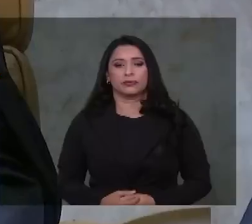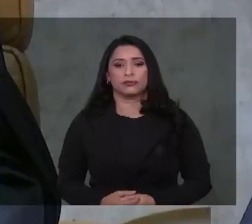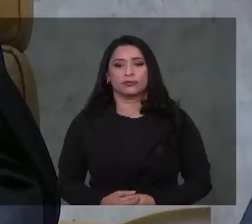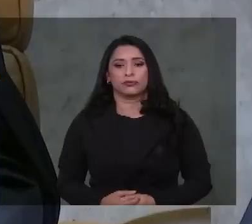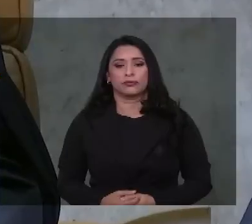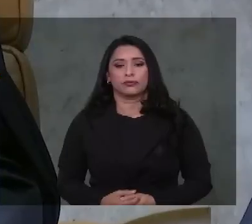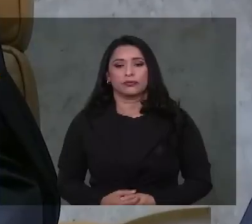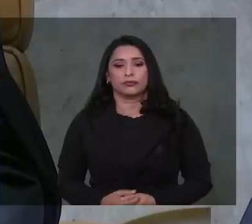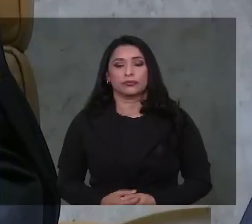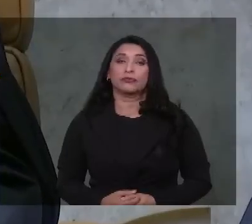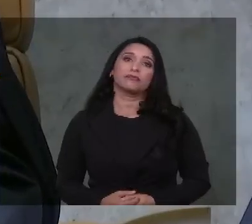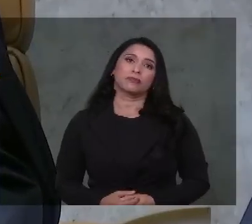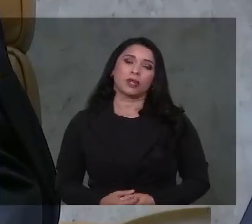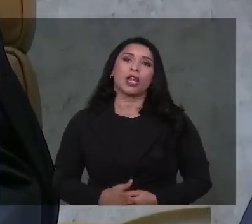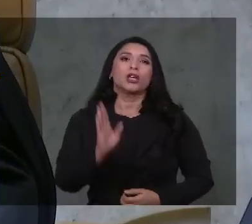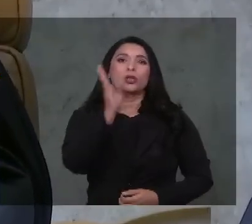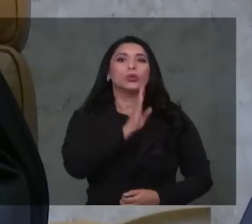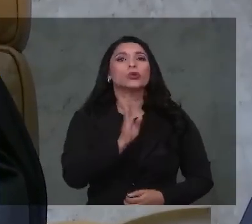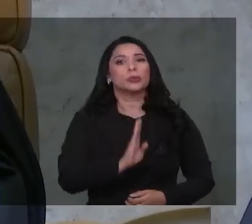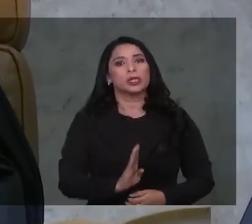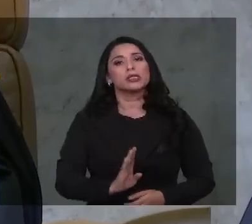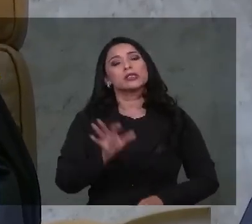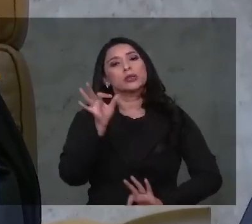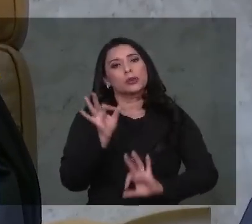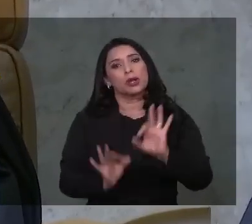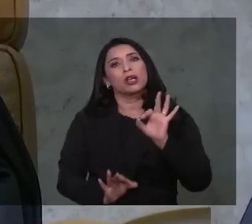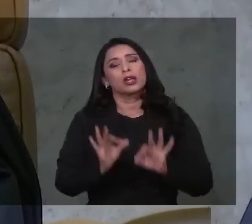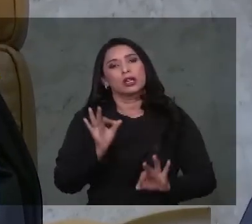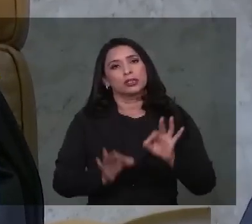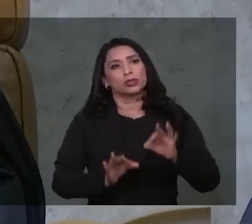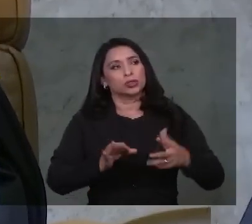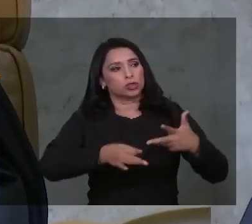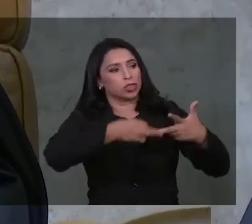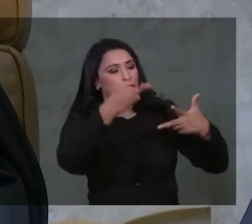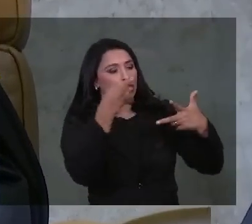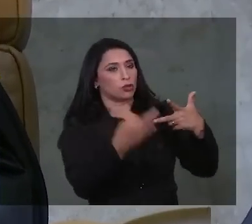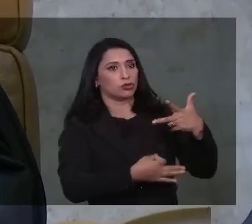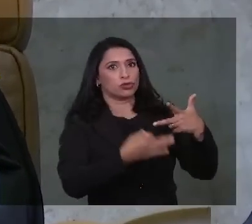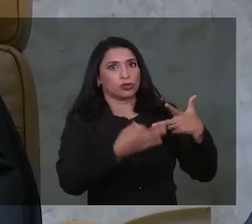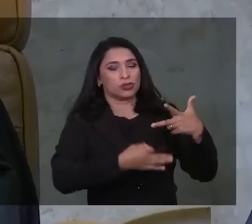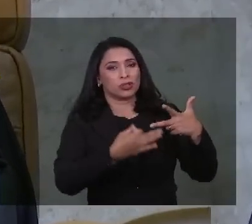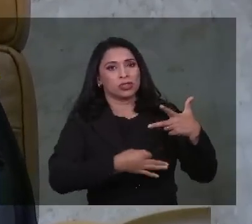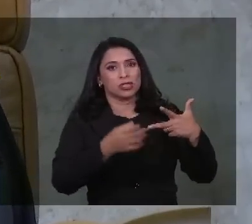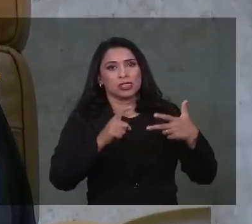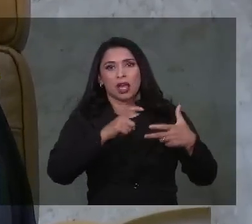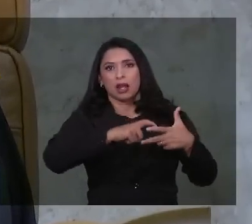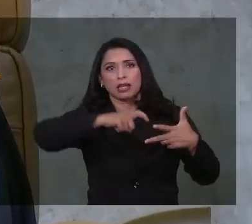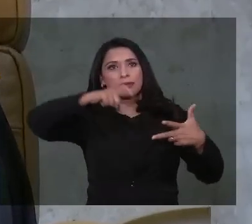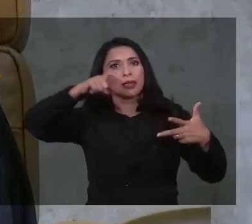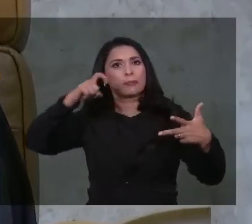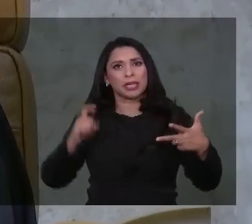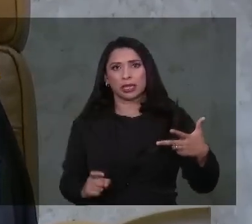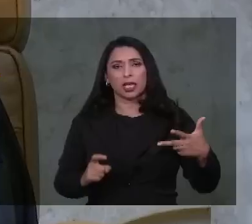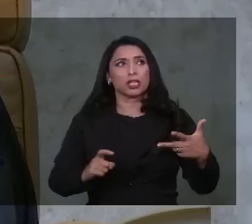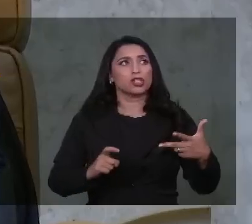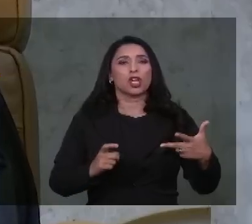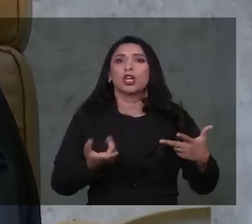A justiça no Brasil. O judiciário brasileiro é dos mais independentes e produtivos do